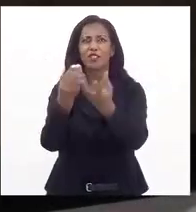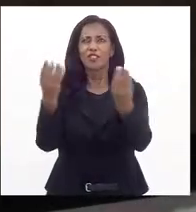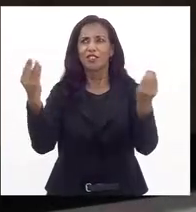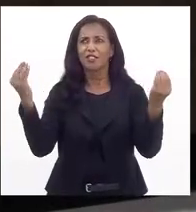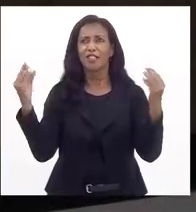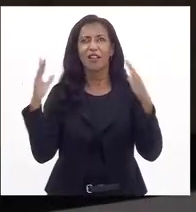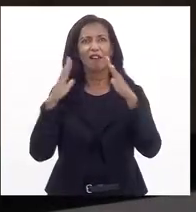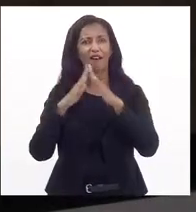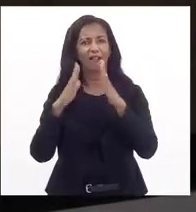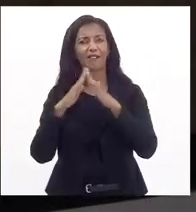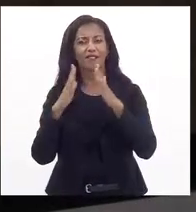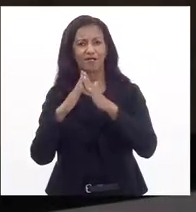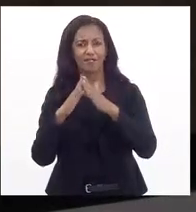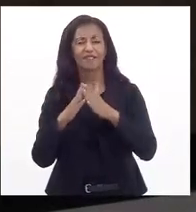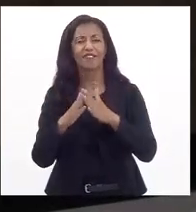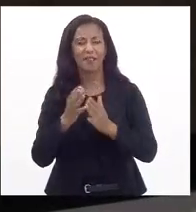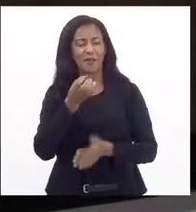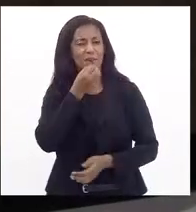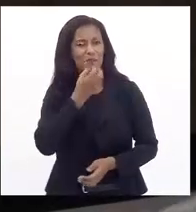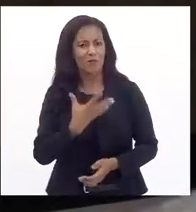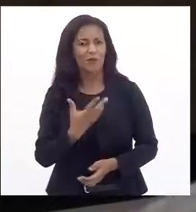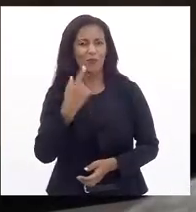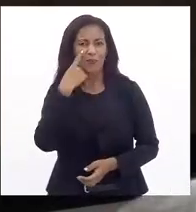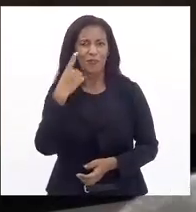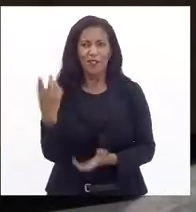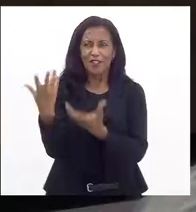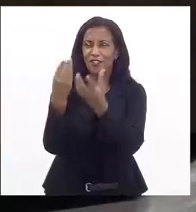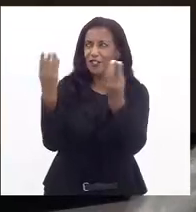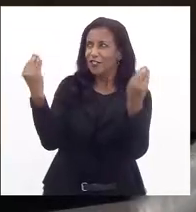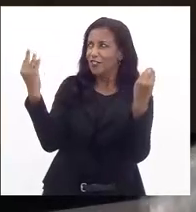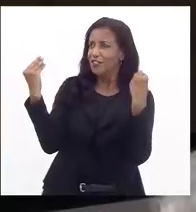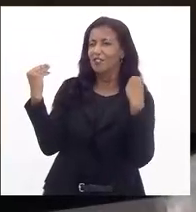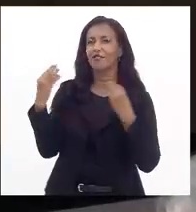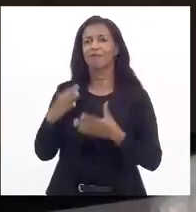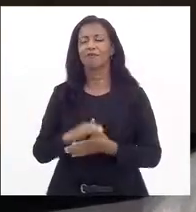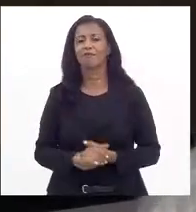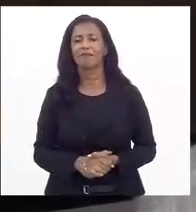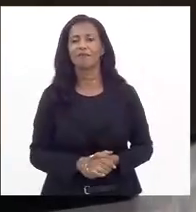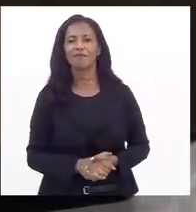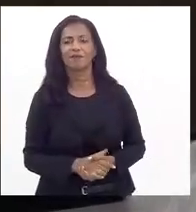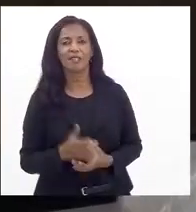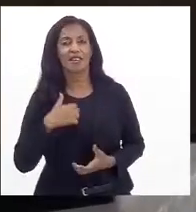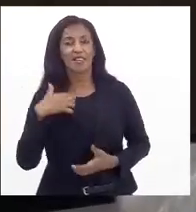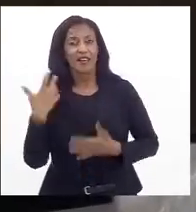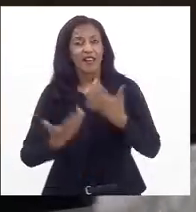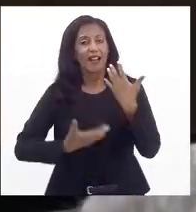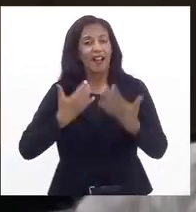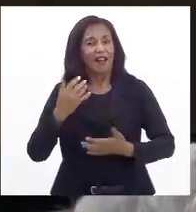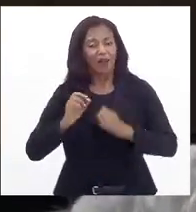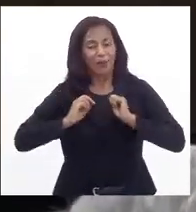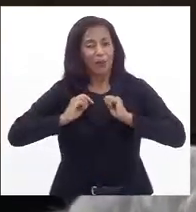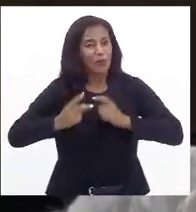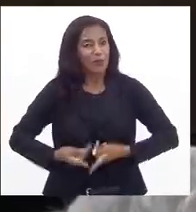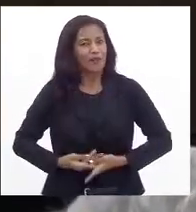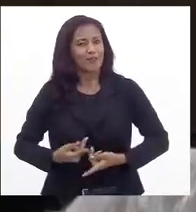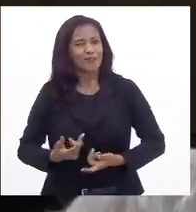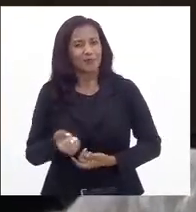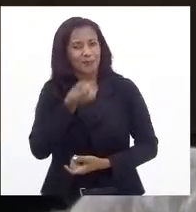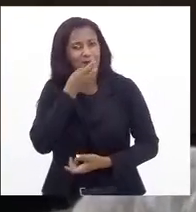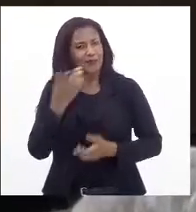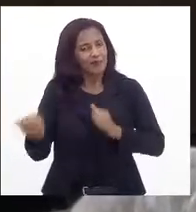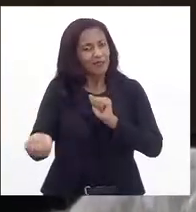cheia né deputada Martha Rocha é muito bom ver essa casa cheia só nos estimula